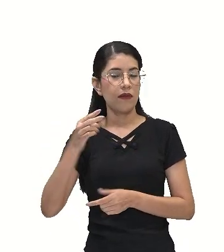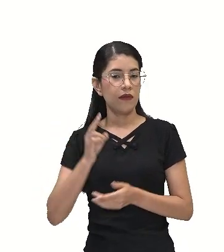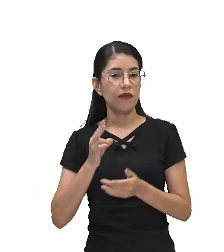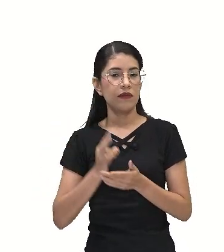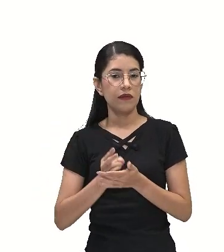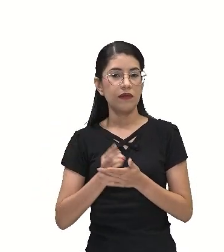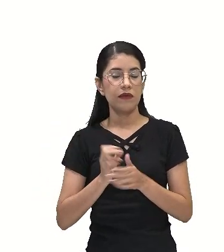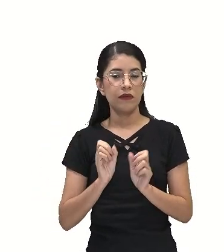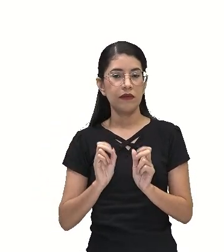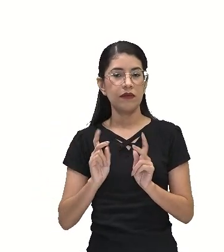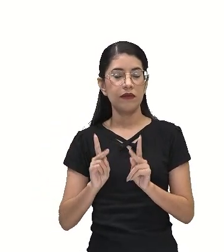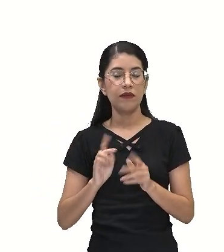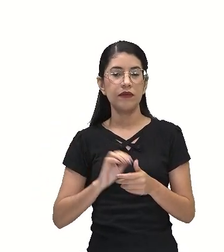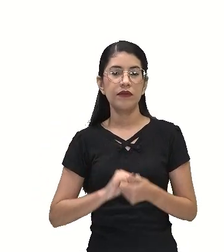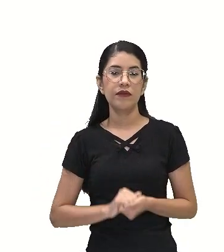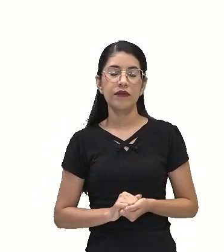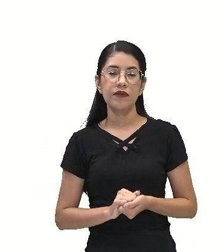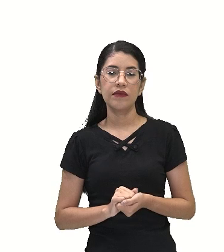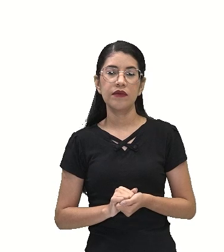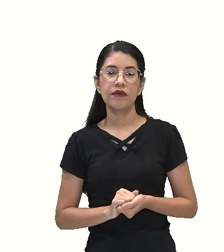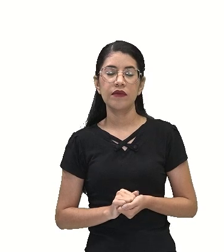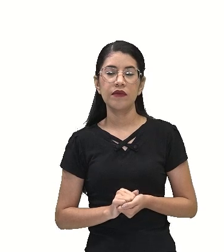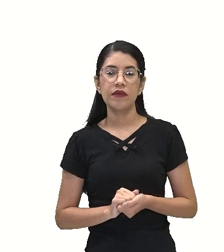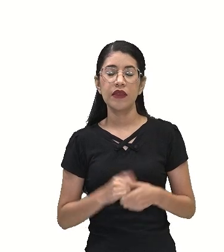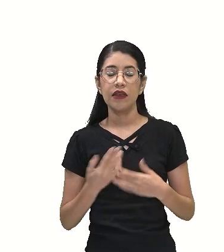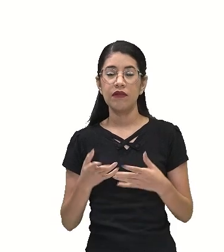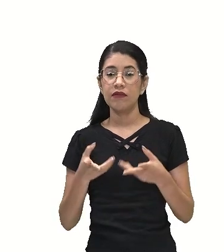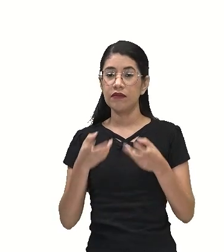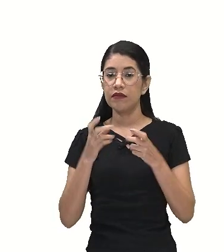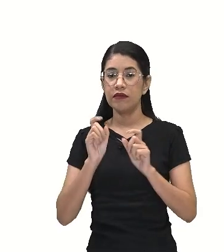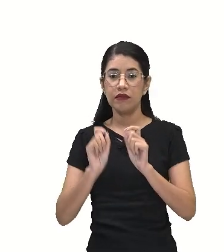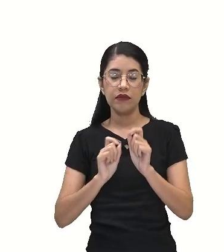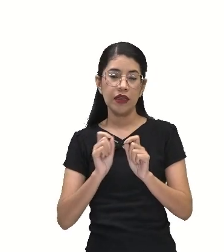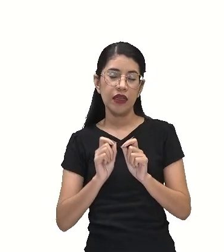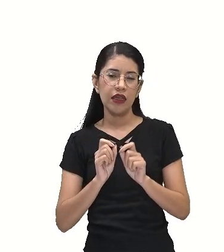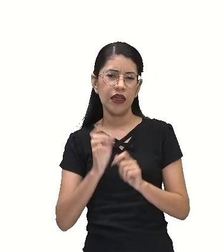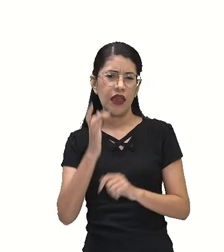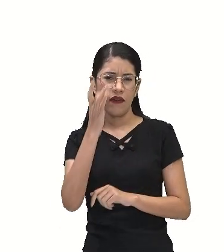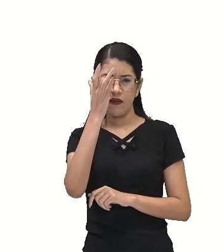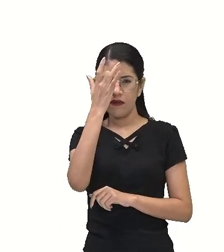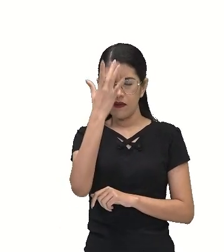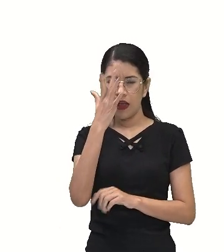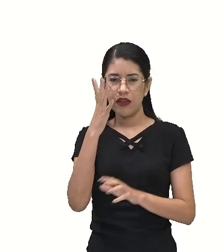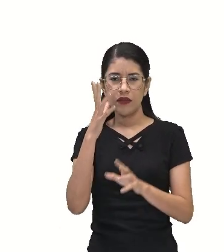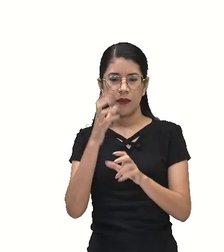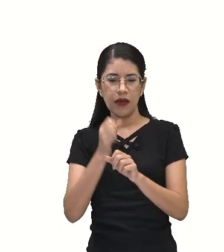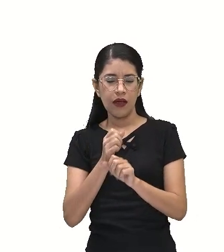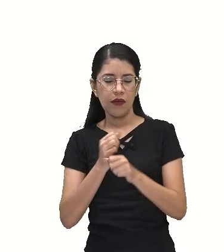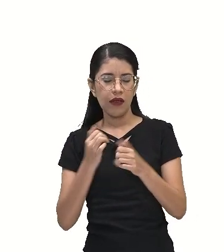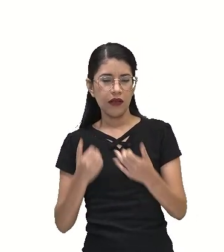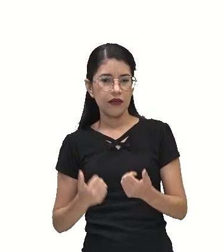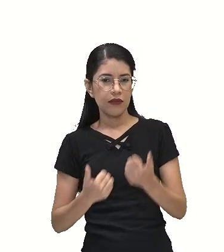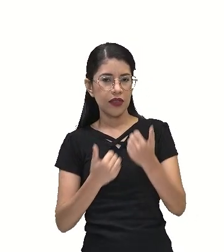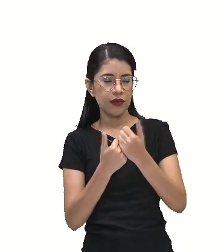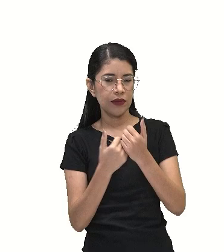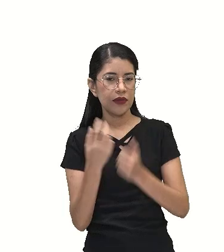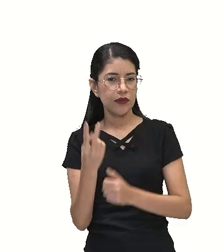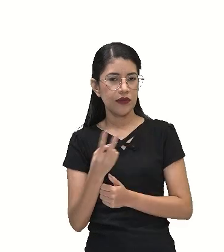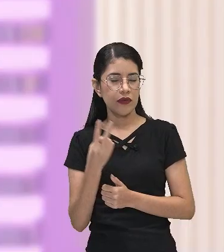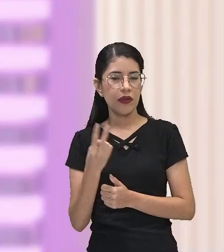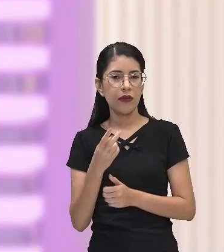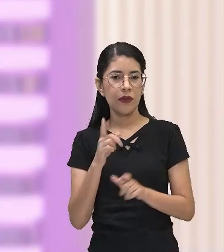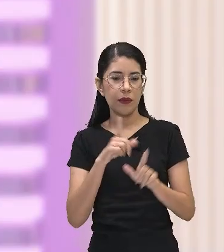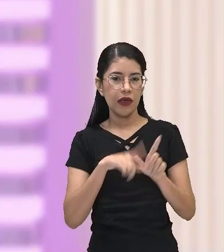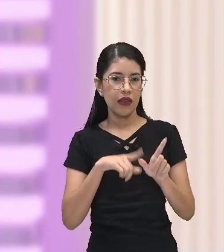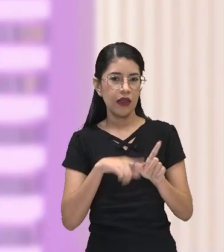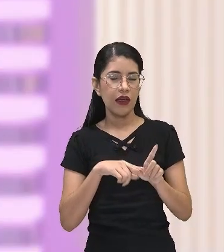bem? Então, você observe que não é difícil você fazer a substituição ali, tá,